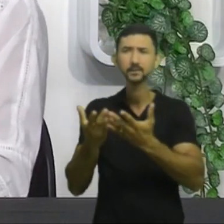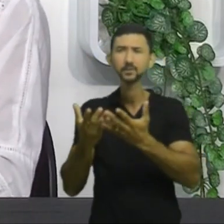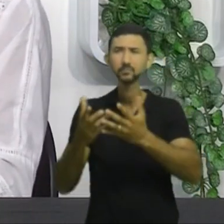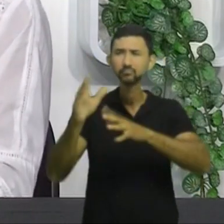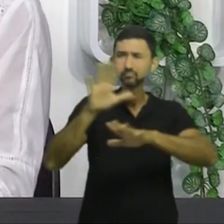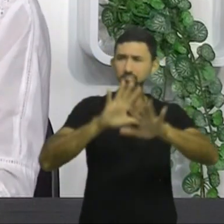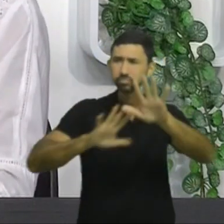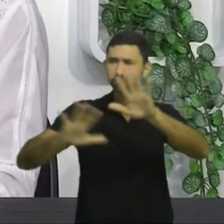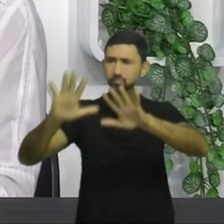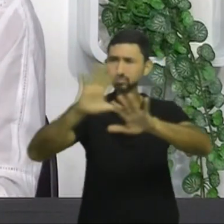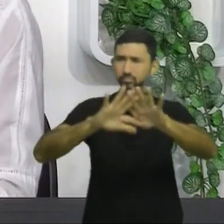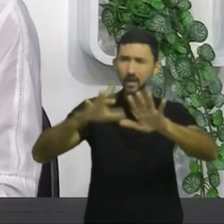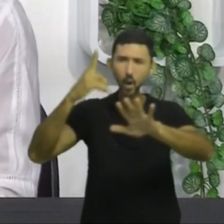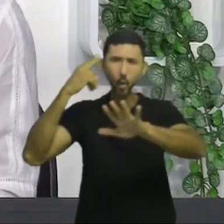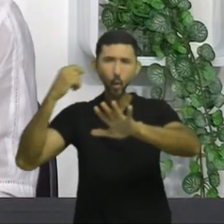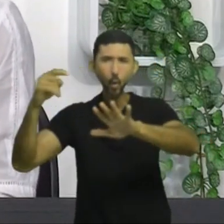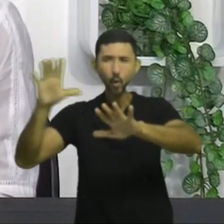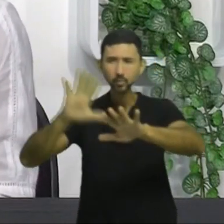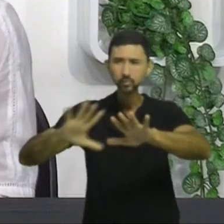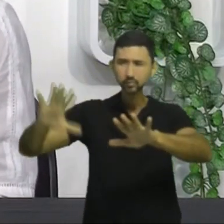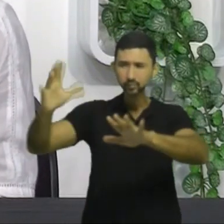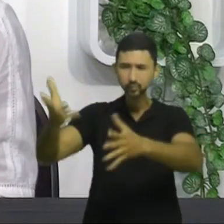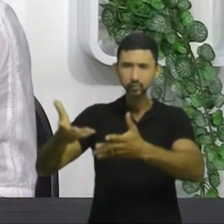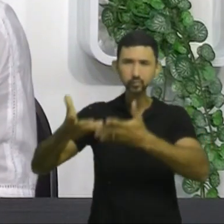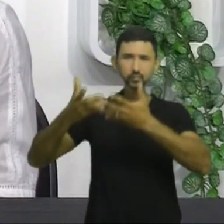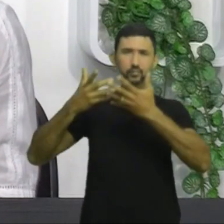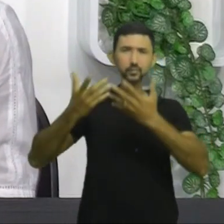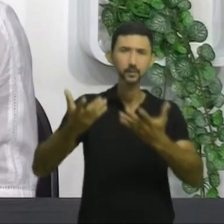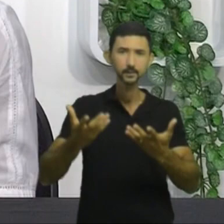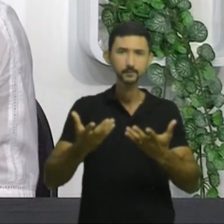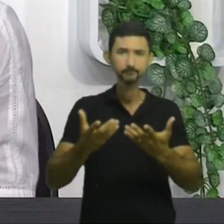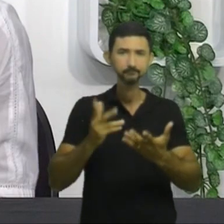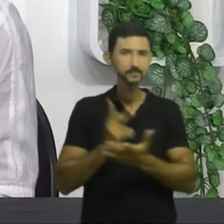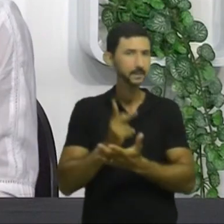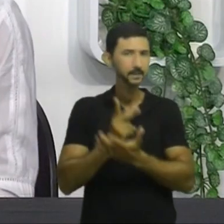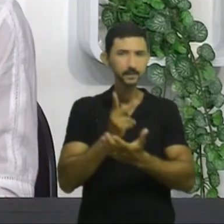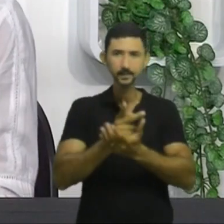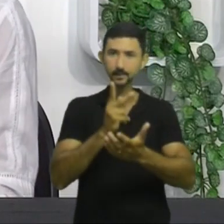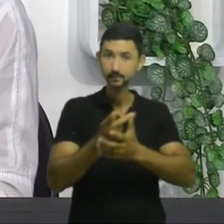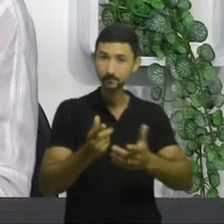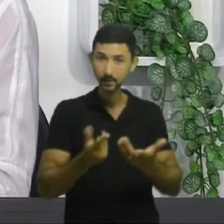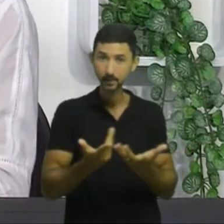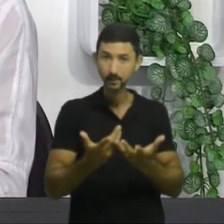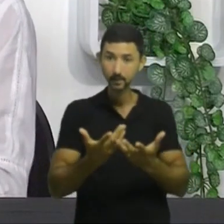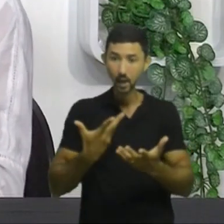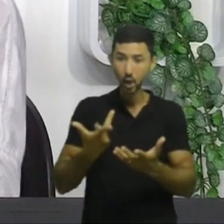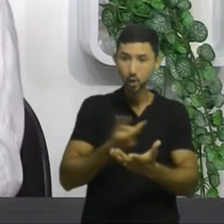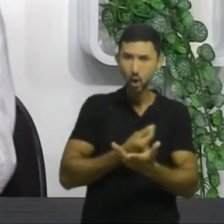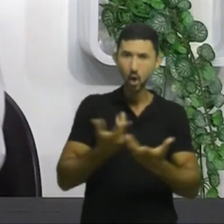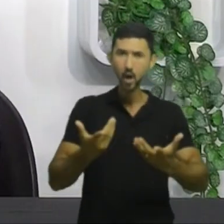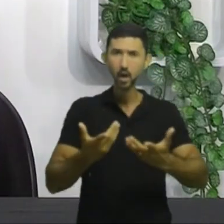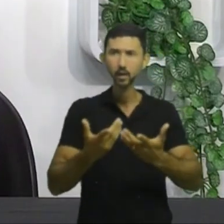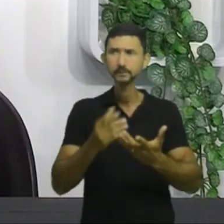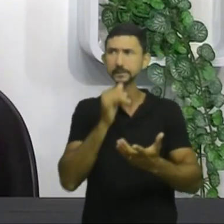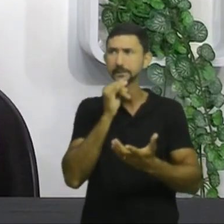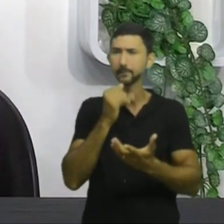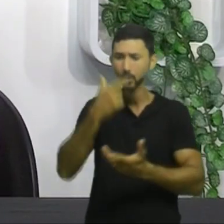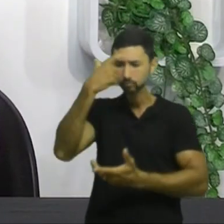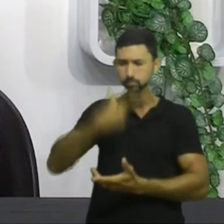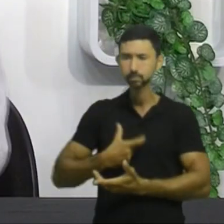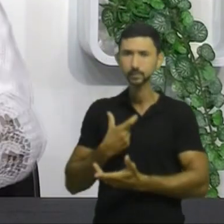dessa paisagem sonora que se apresenta a nós o tempo todo, e que nós estamos aqui não